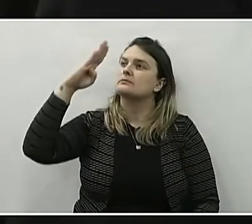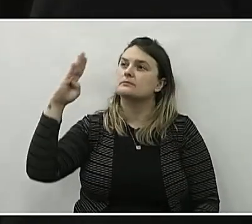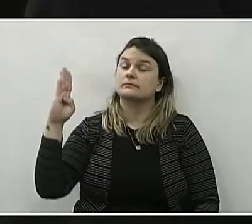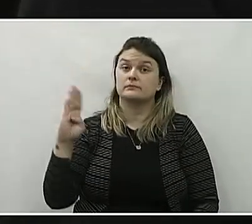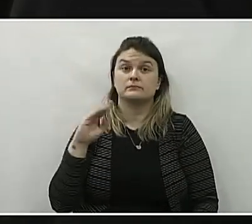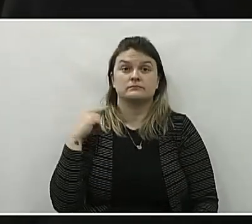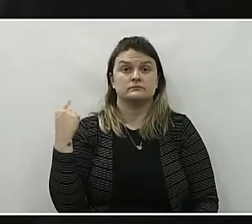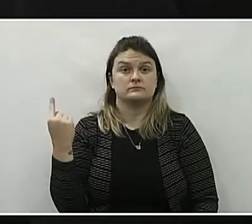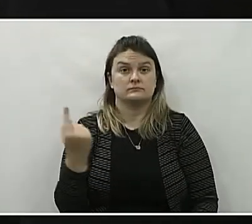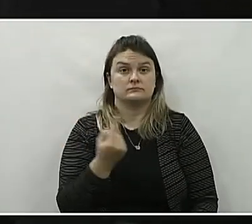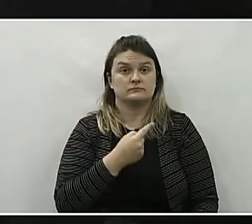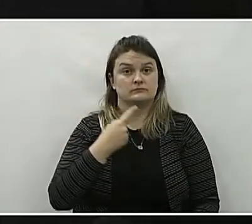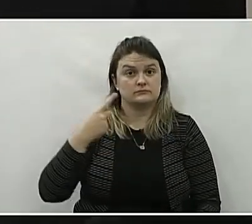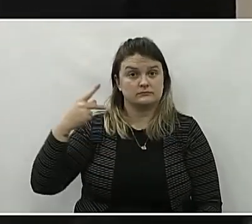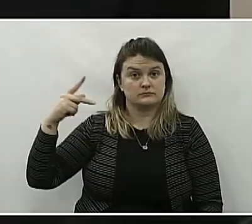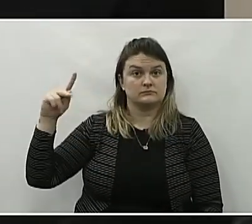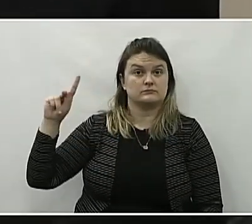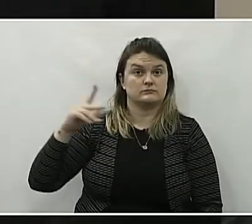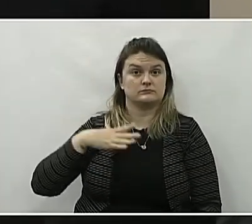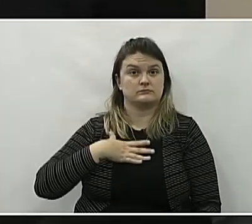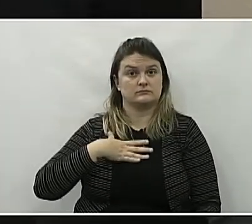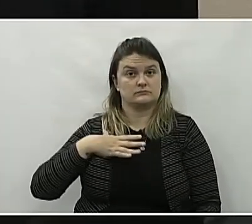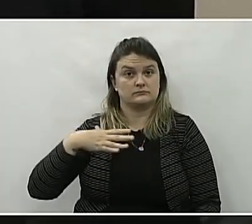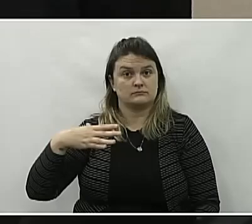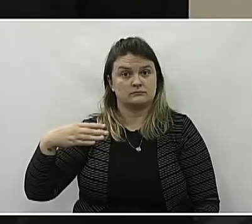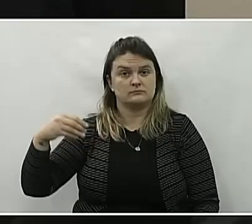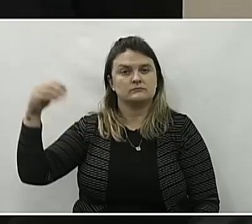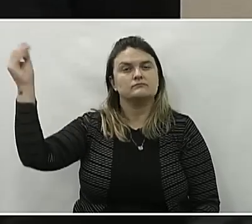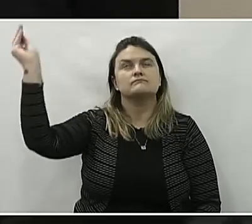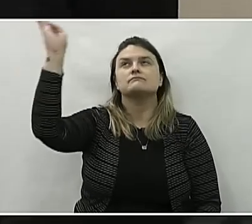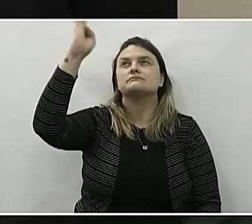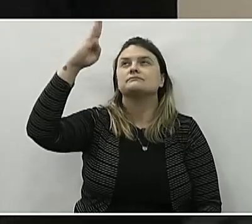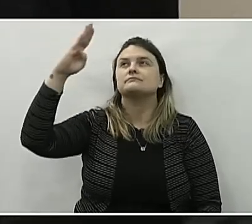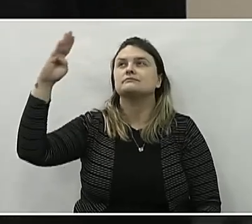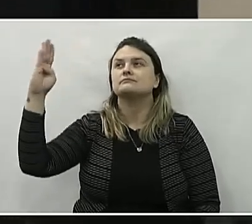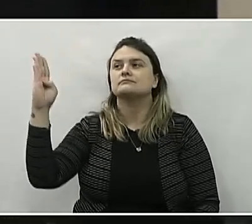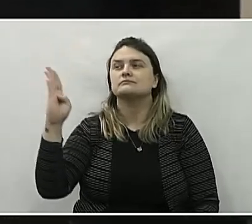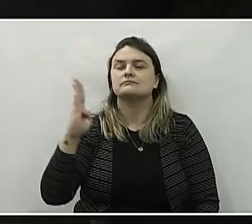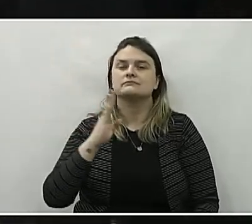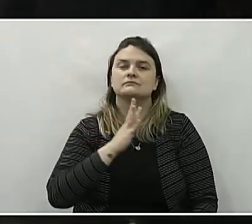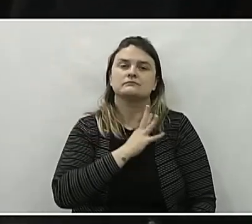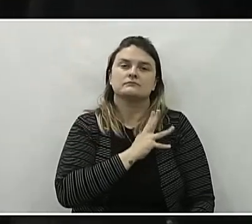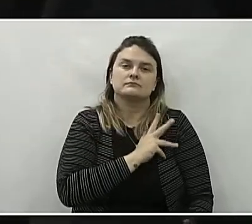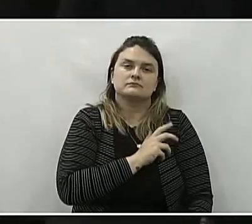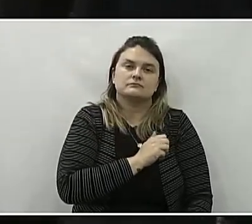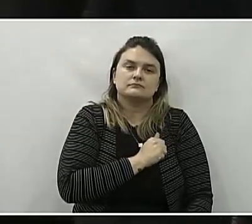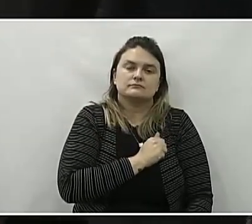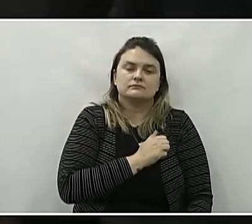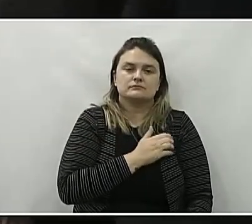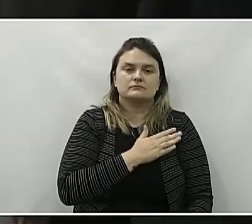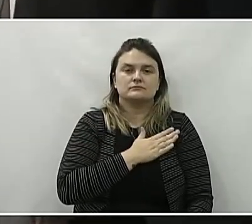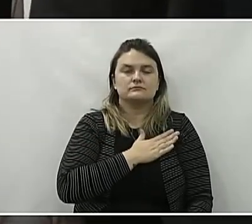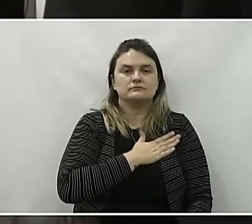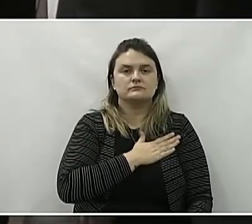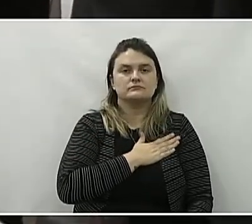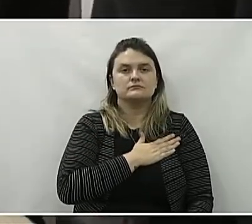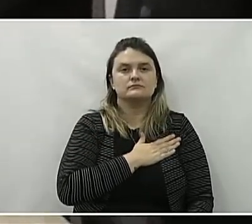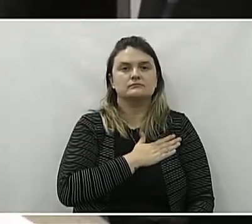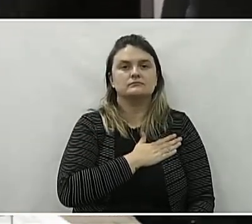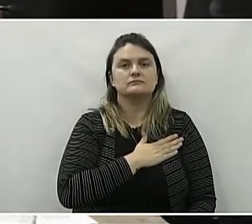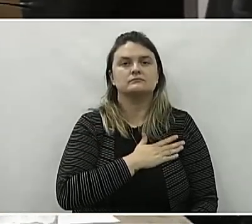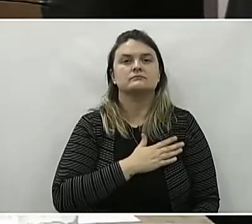és tu, Brasil, ó pátria amada. Dos filhos deste sol, és mãe gentil, pátria amada, Brasil.